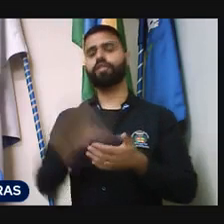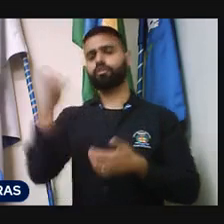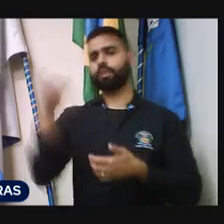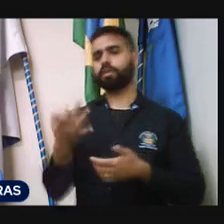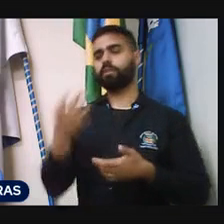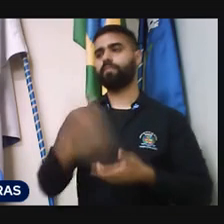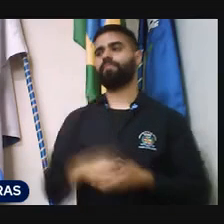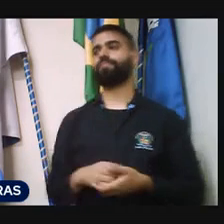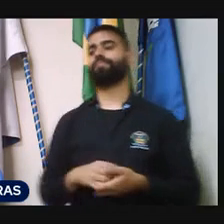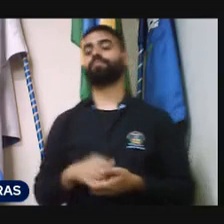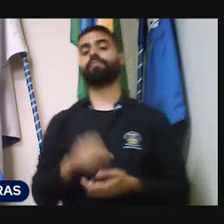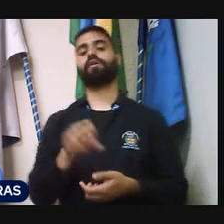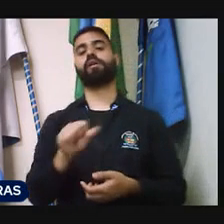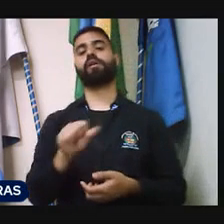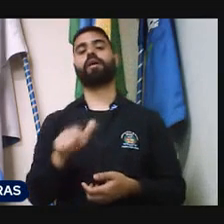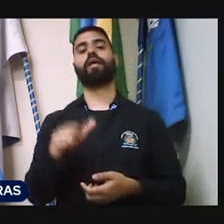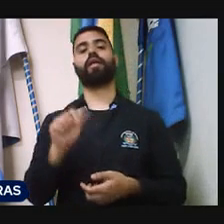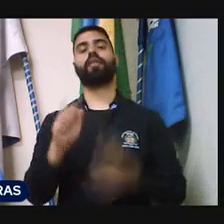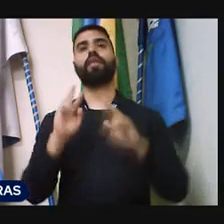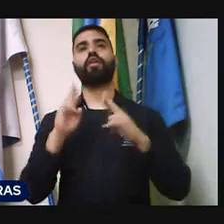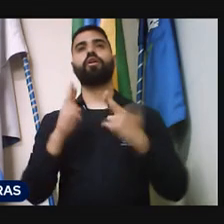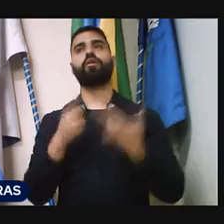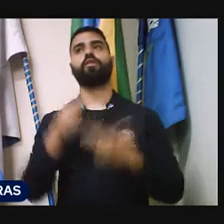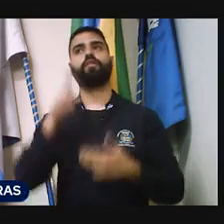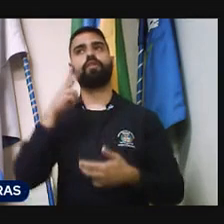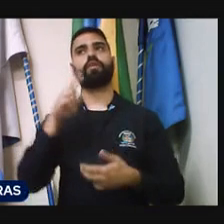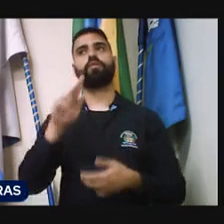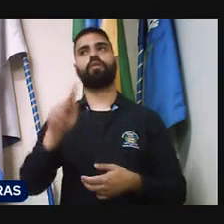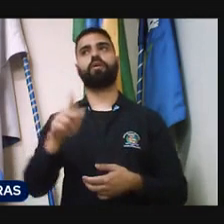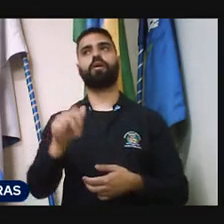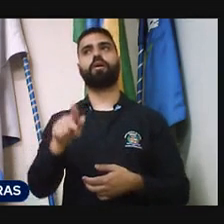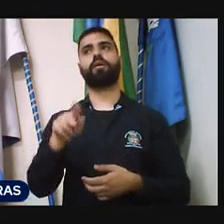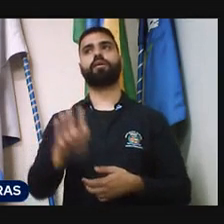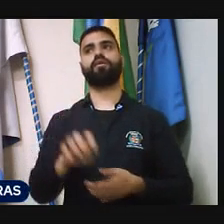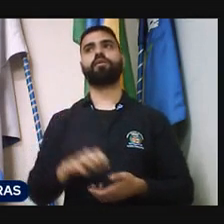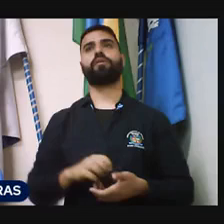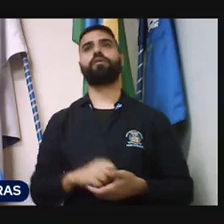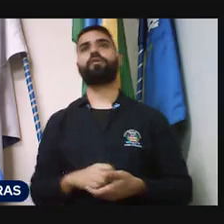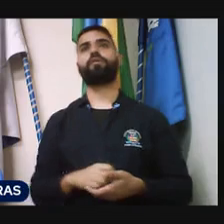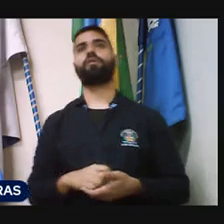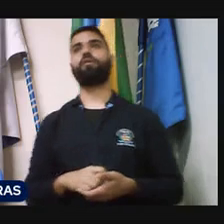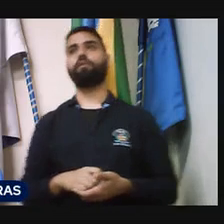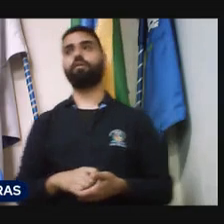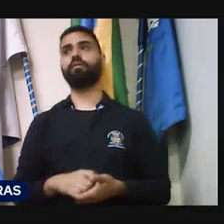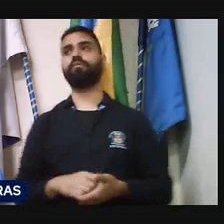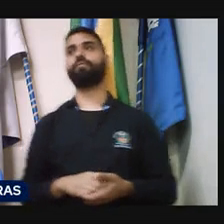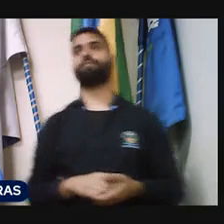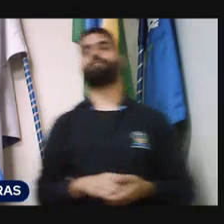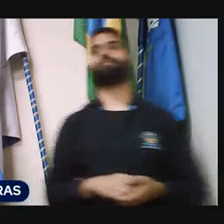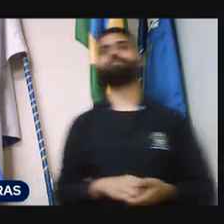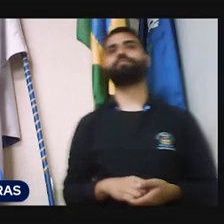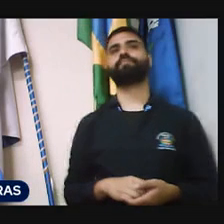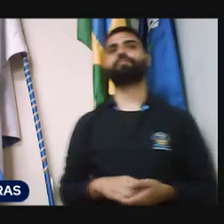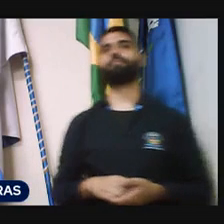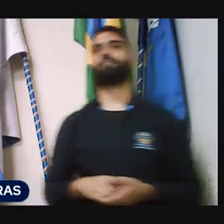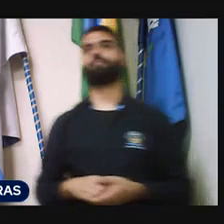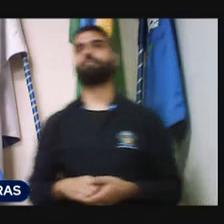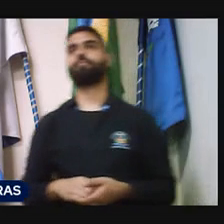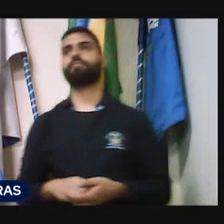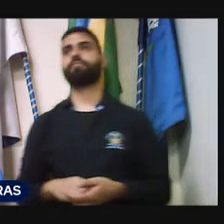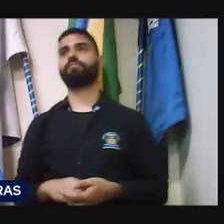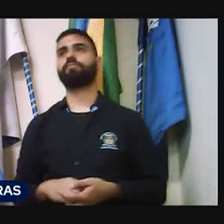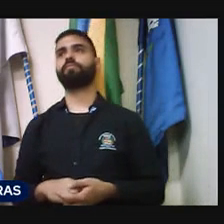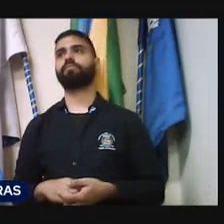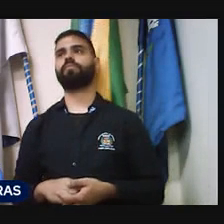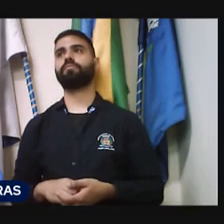conhecimento sala das sessões Doze de agosto Smith um vereador Eduardo único elemento do vereador Eduardo Hum que está em